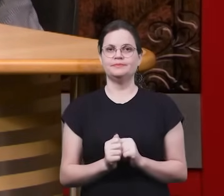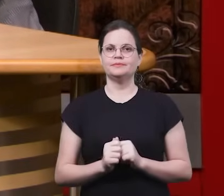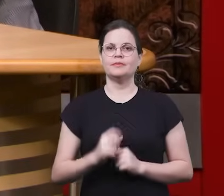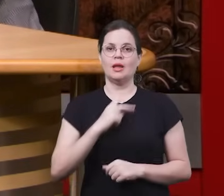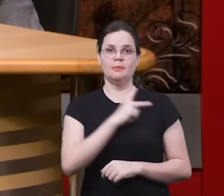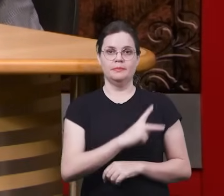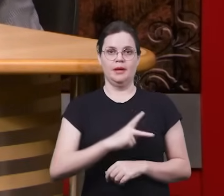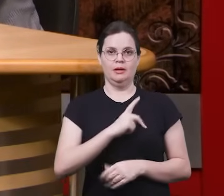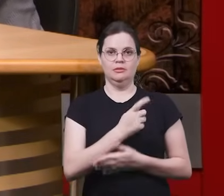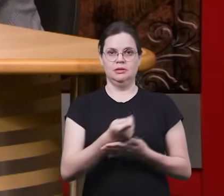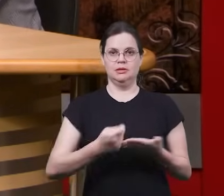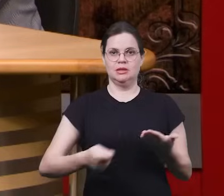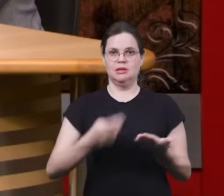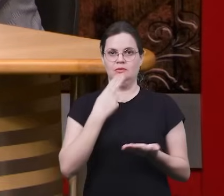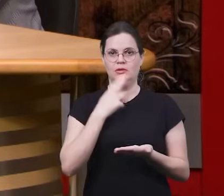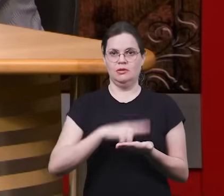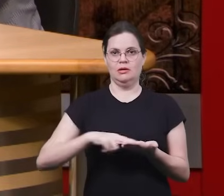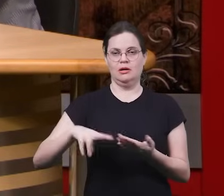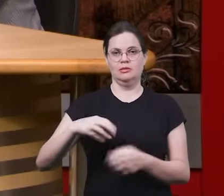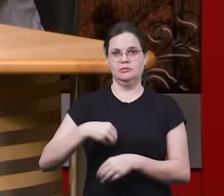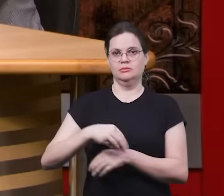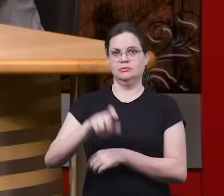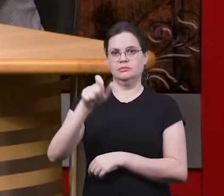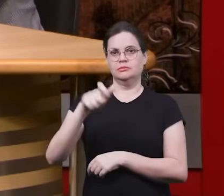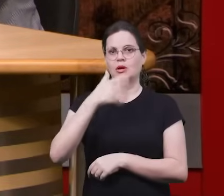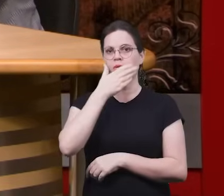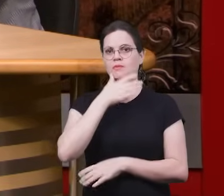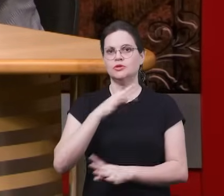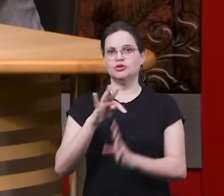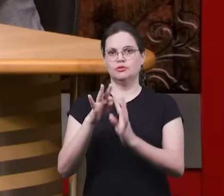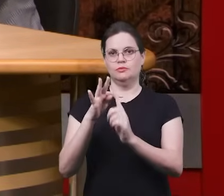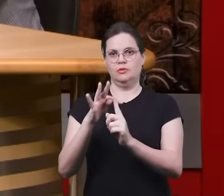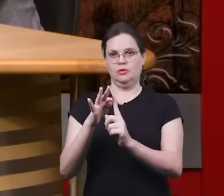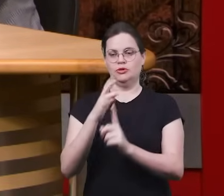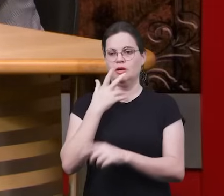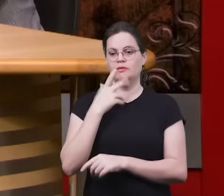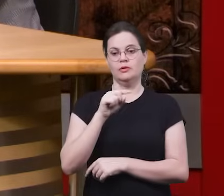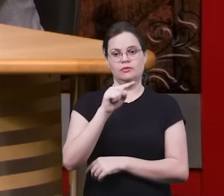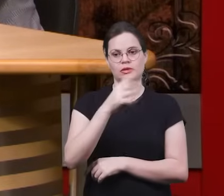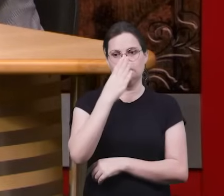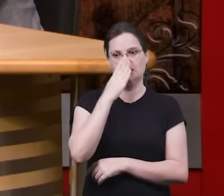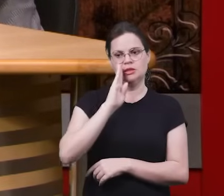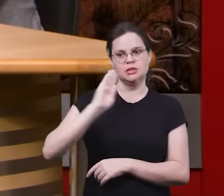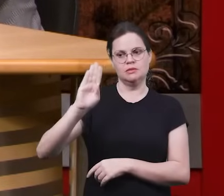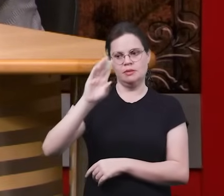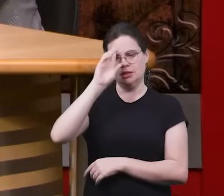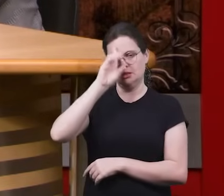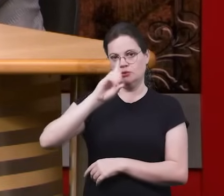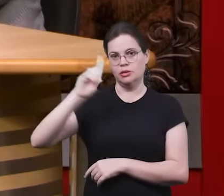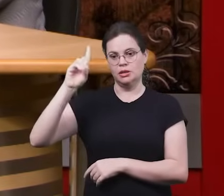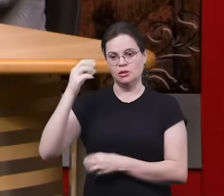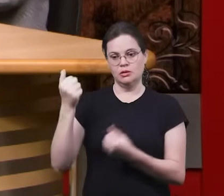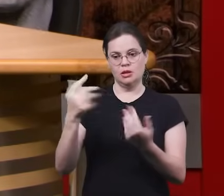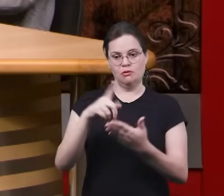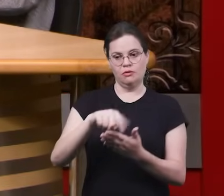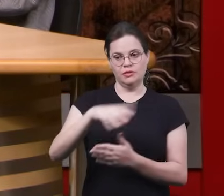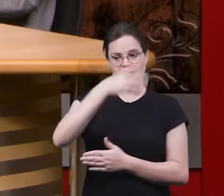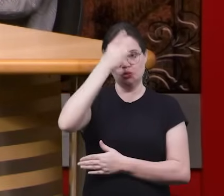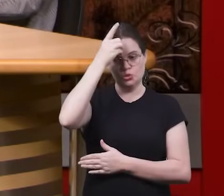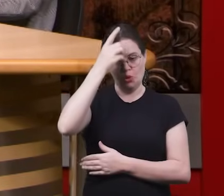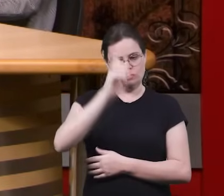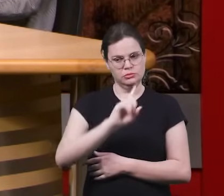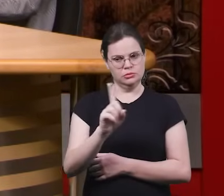Paulo, escrevendo a Timóteo, diz assim: não desprezes o dom que há em ti. Quer dizer, quando